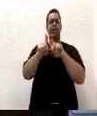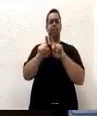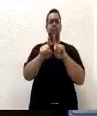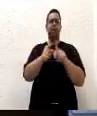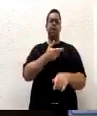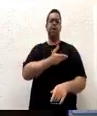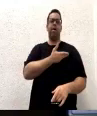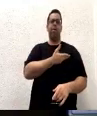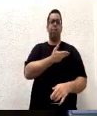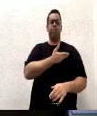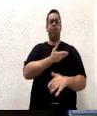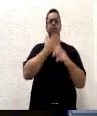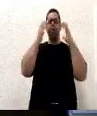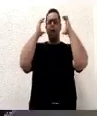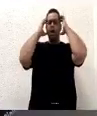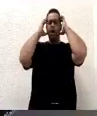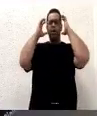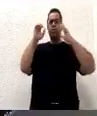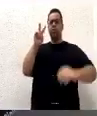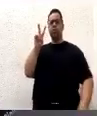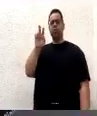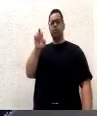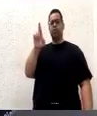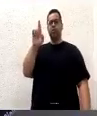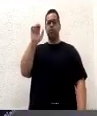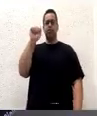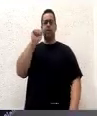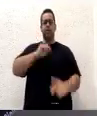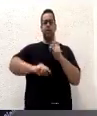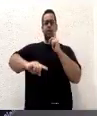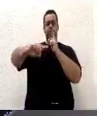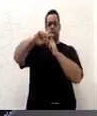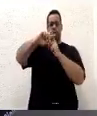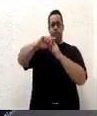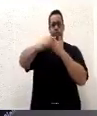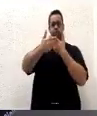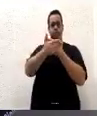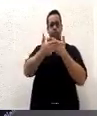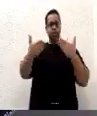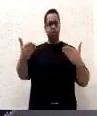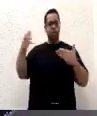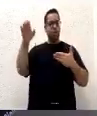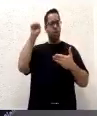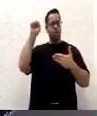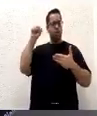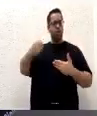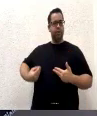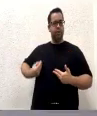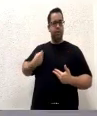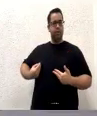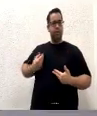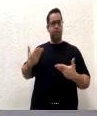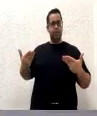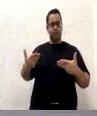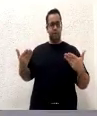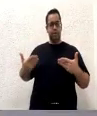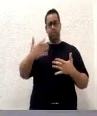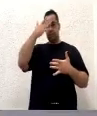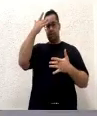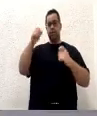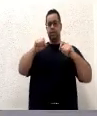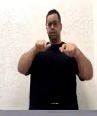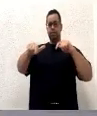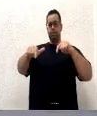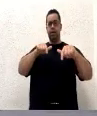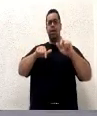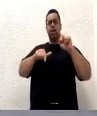também da Rádio Veracruz, a todo o público aqui presente, assessores, os funcionários da Câmara, a Kellen